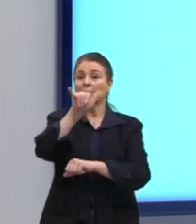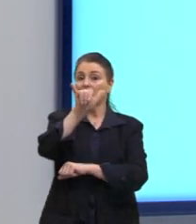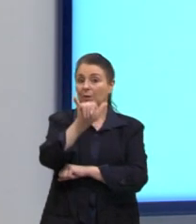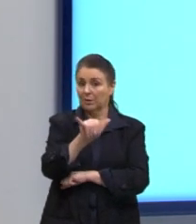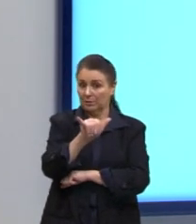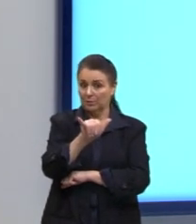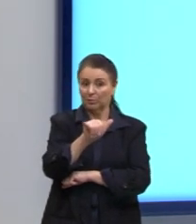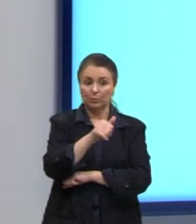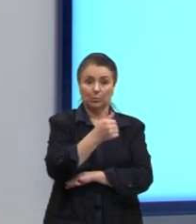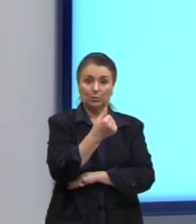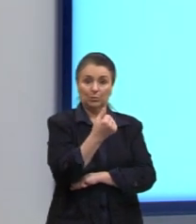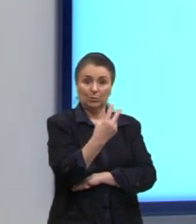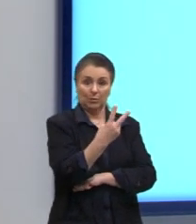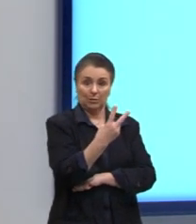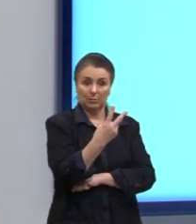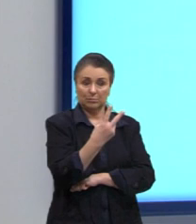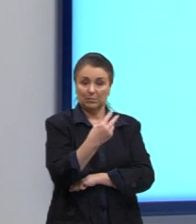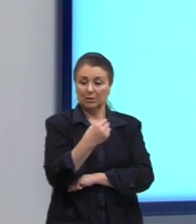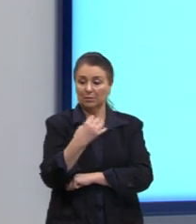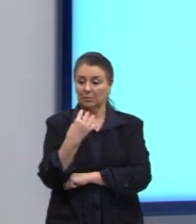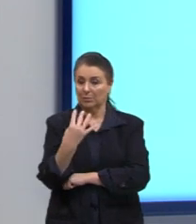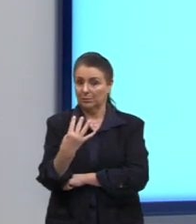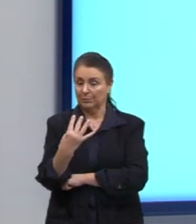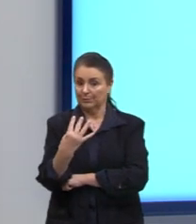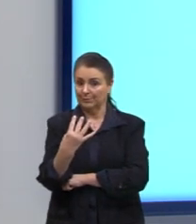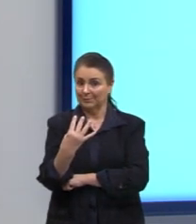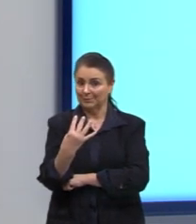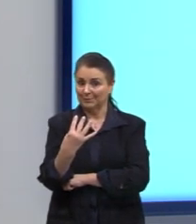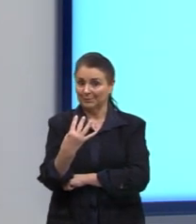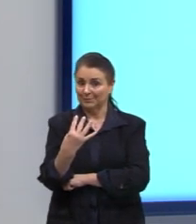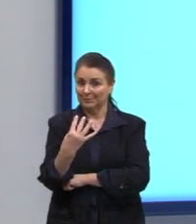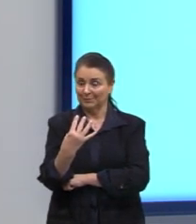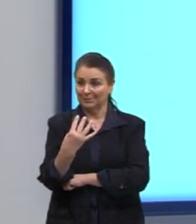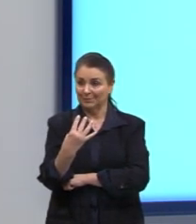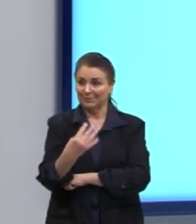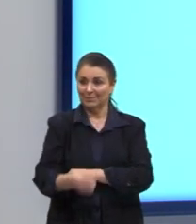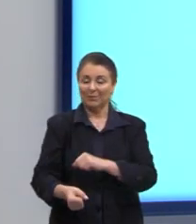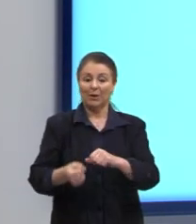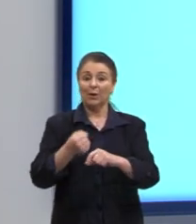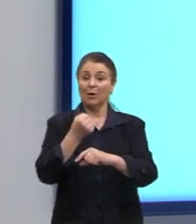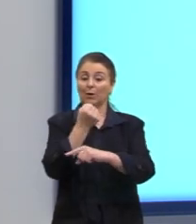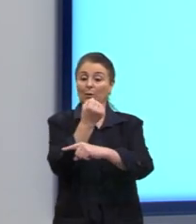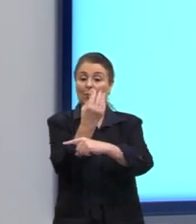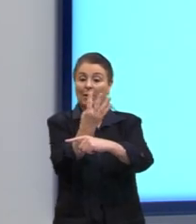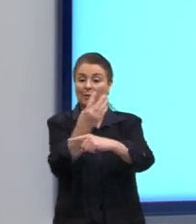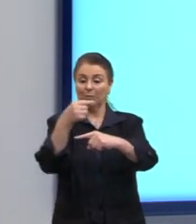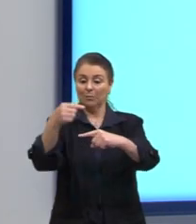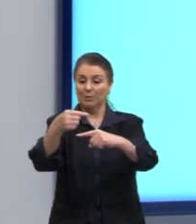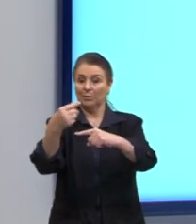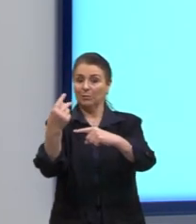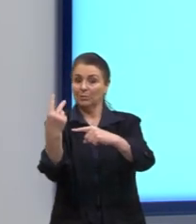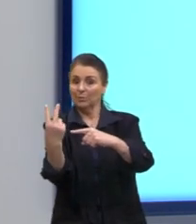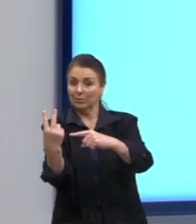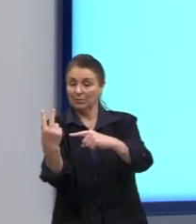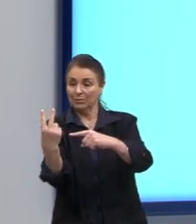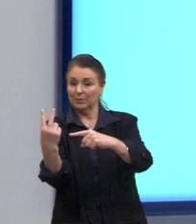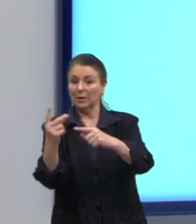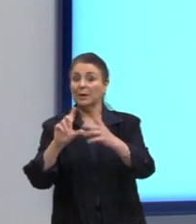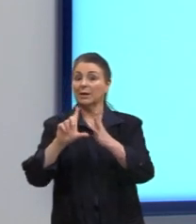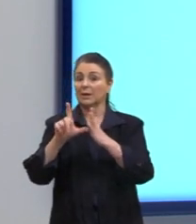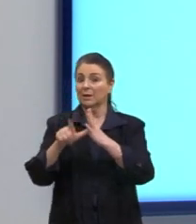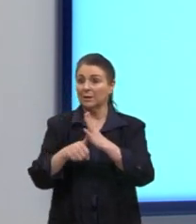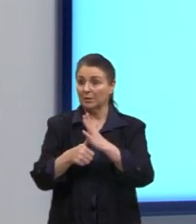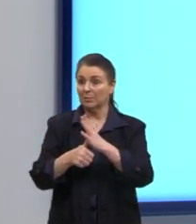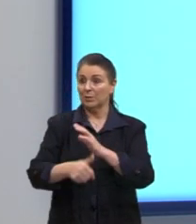variou de 2 até o 4 então nós colocamos né quatro menos dois e aí nós temos